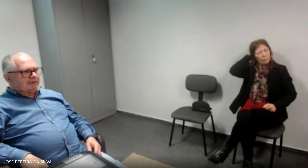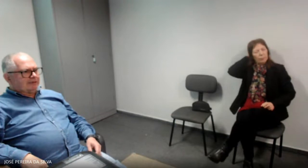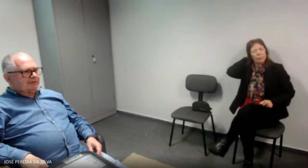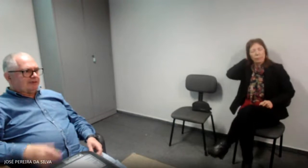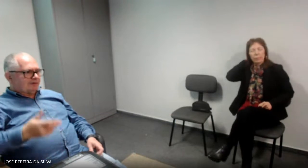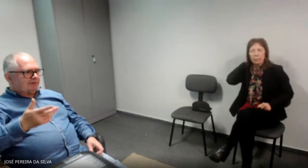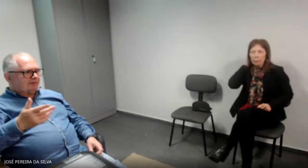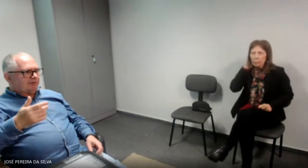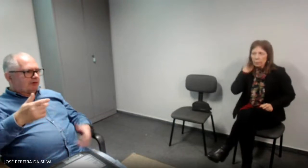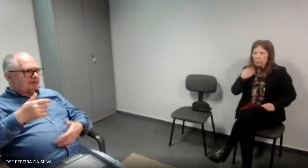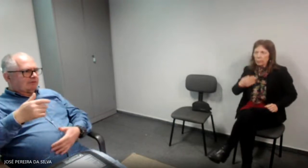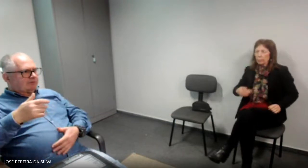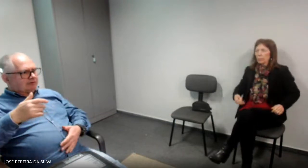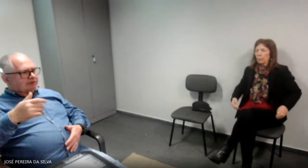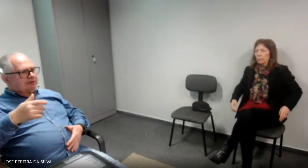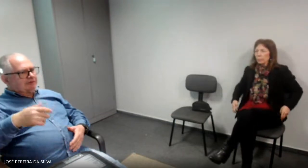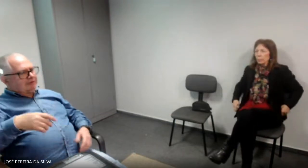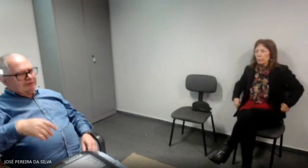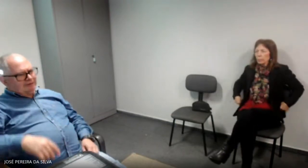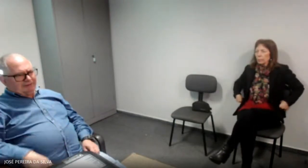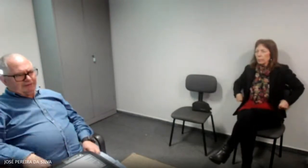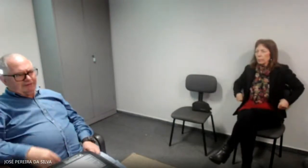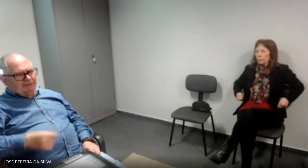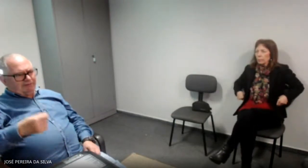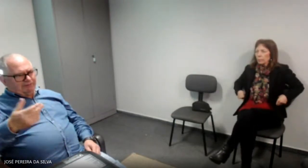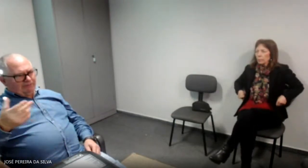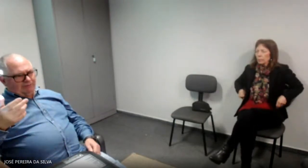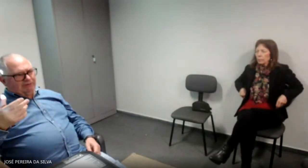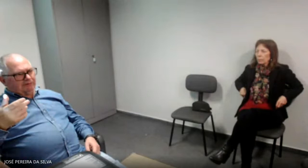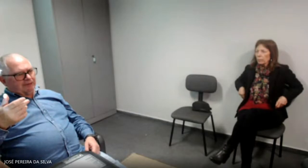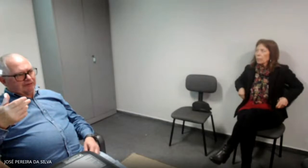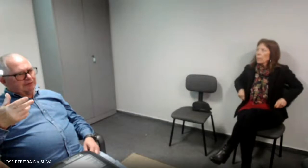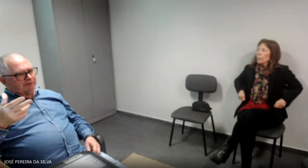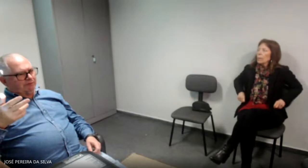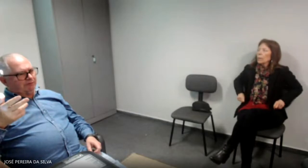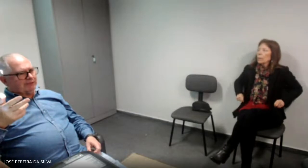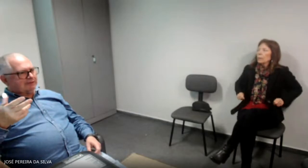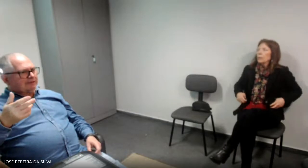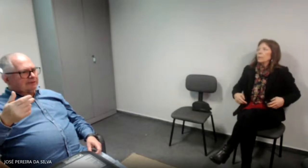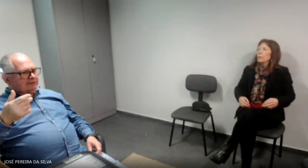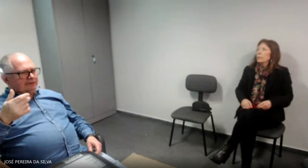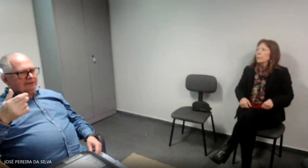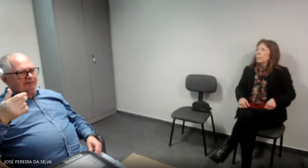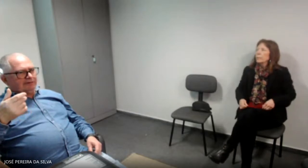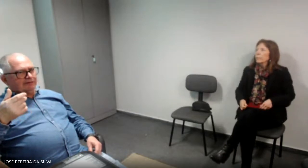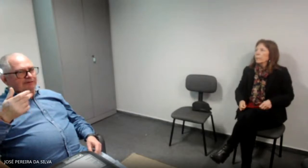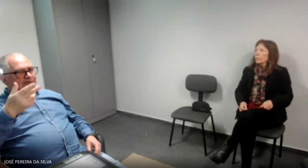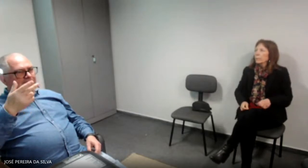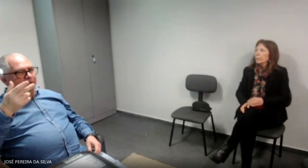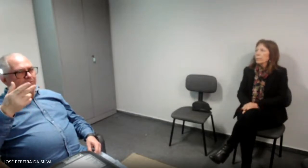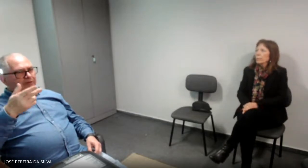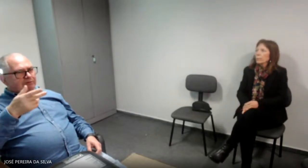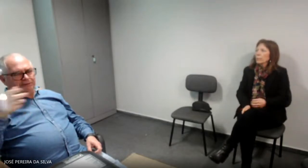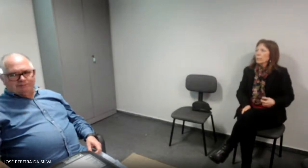aí falando da microbiota, do intestino, isso também tem muito a ver com muitas doenças hoje que estão comprovadas. Inclusive, nós estávamos